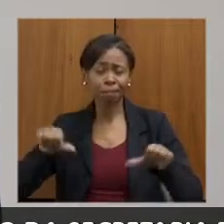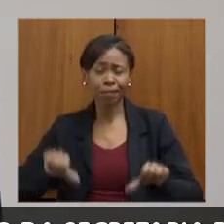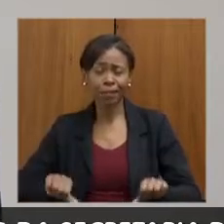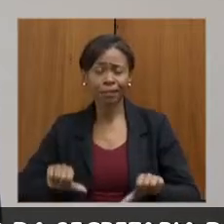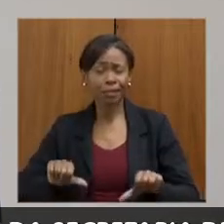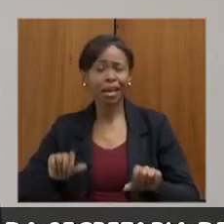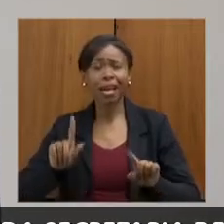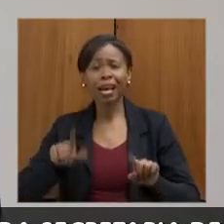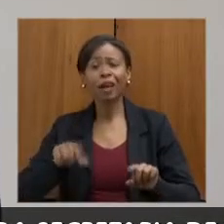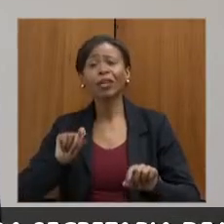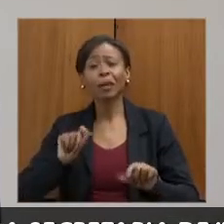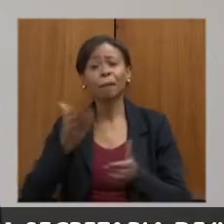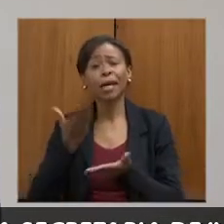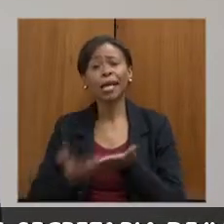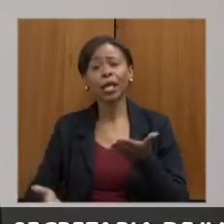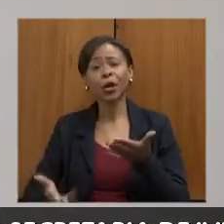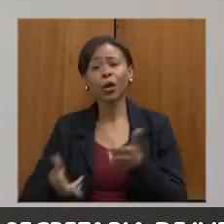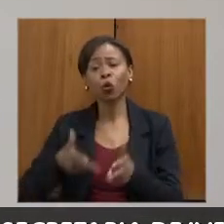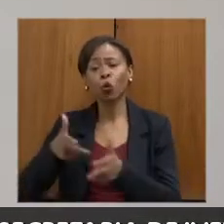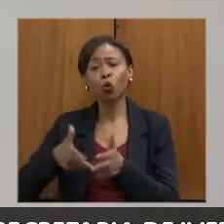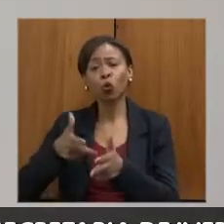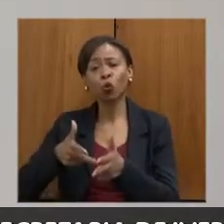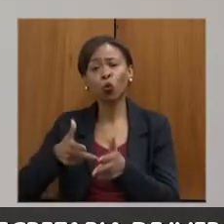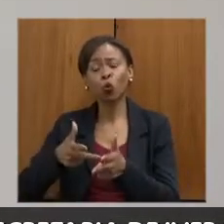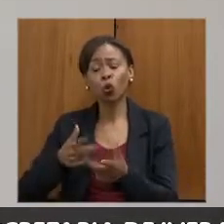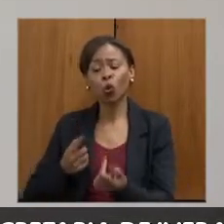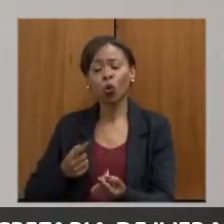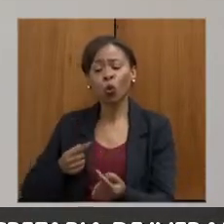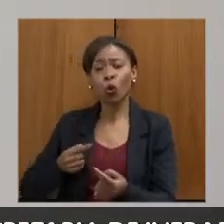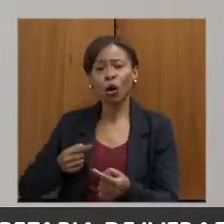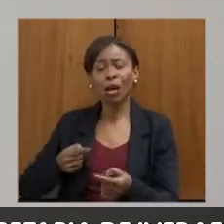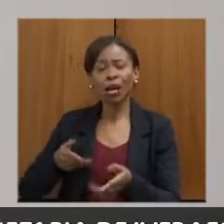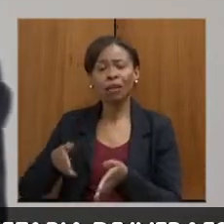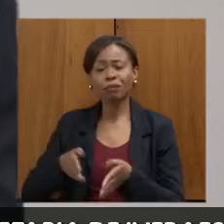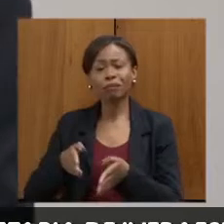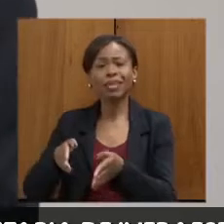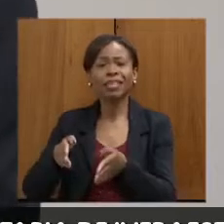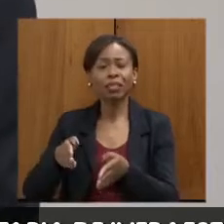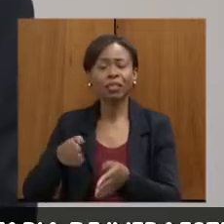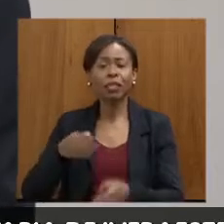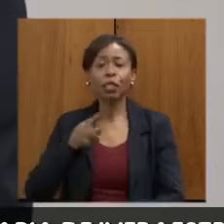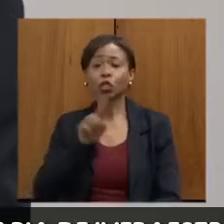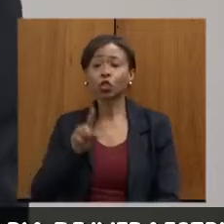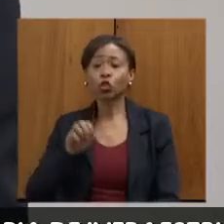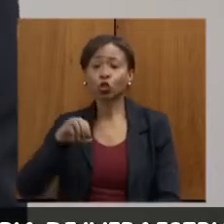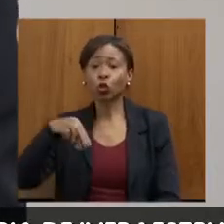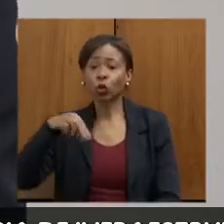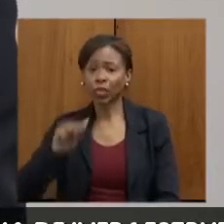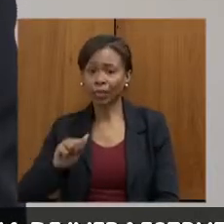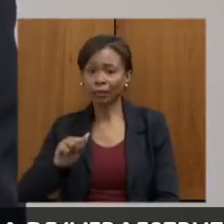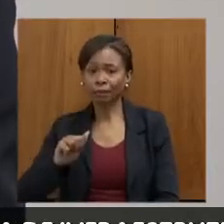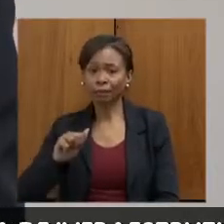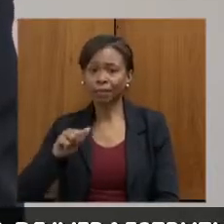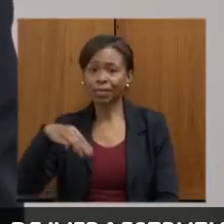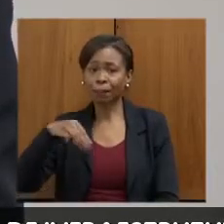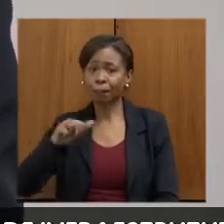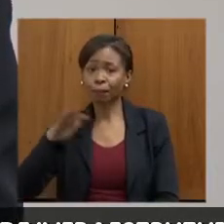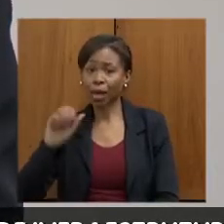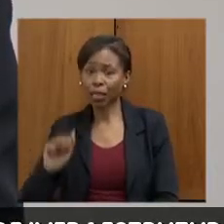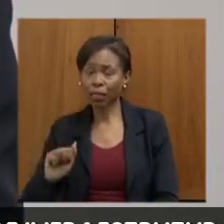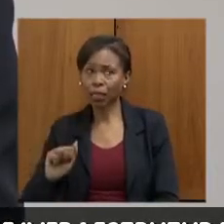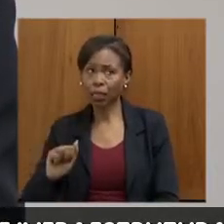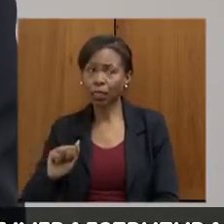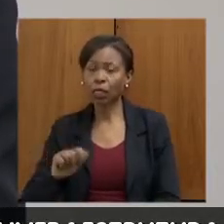regiões que perderam linhas ferroviárias da Zona da Mata e o Jequitinhonha eo